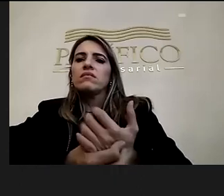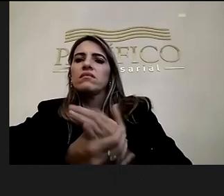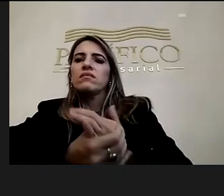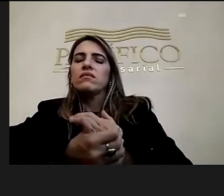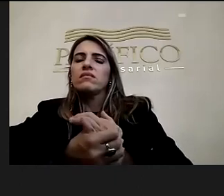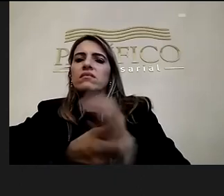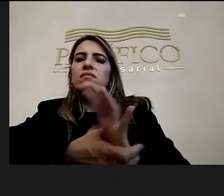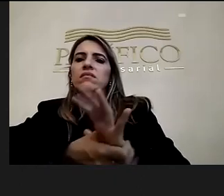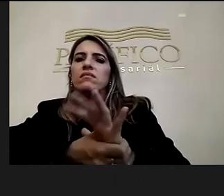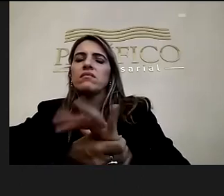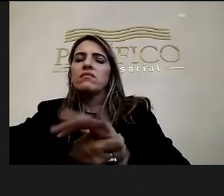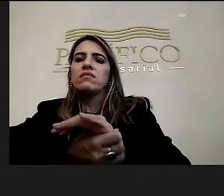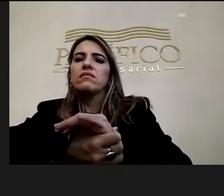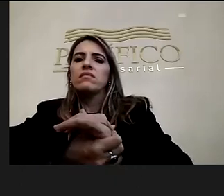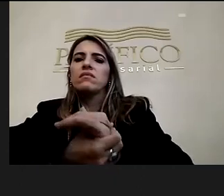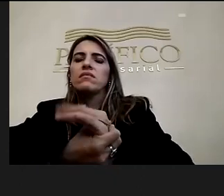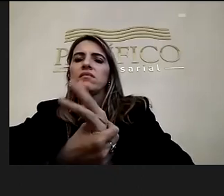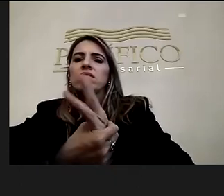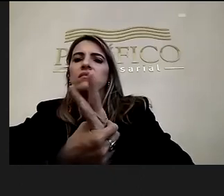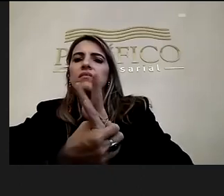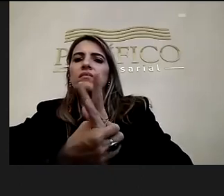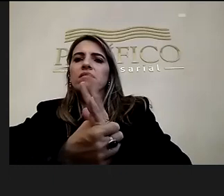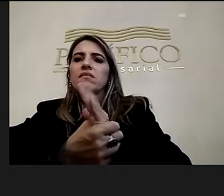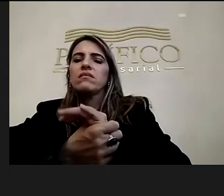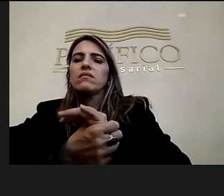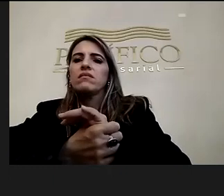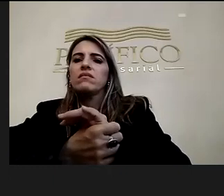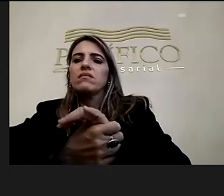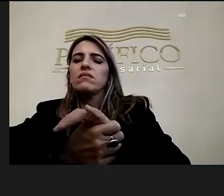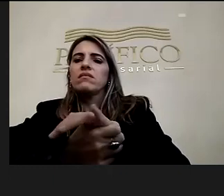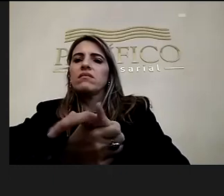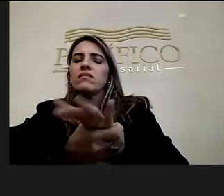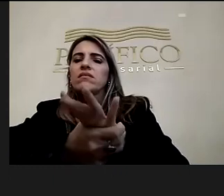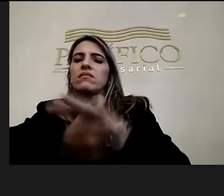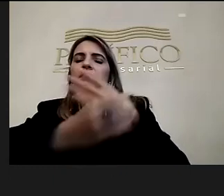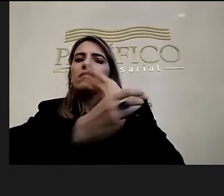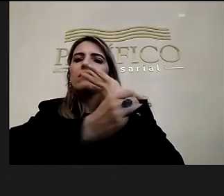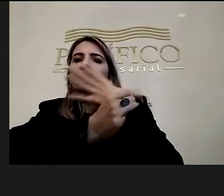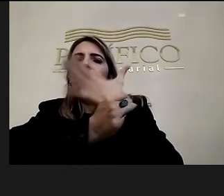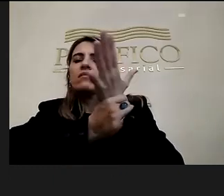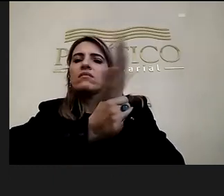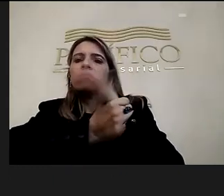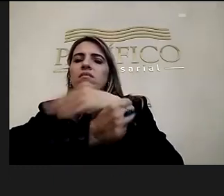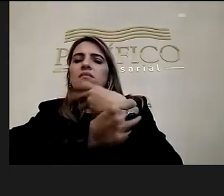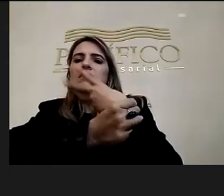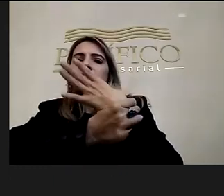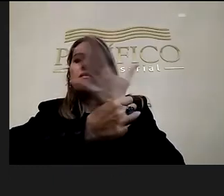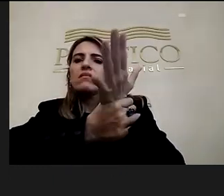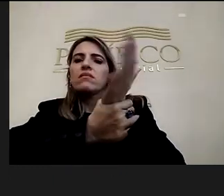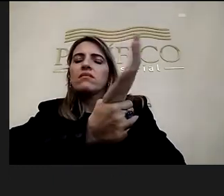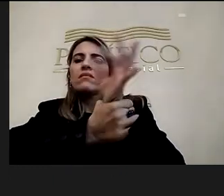Então, o complexo de Édipo, a gente sabe que ele vem lá da fase dentre os 4 anos, 4 a 5 anos de idade,